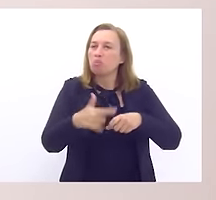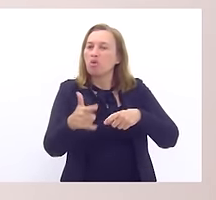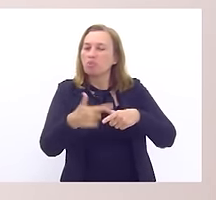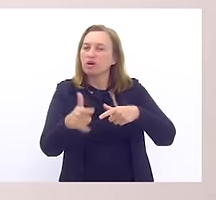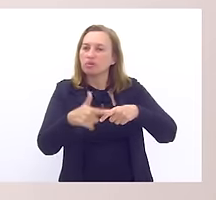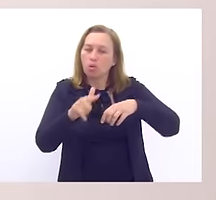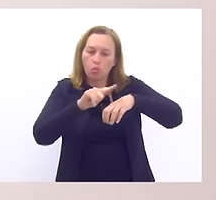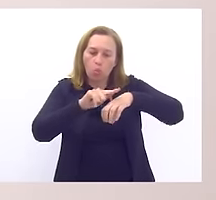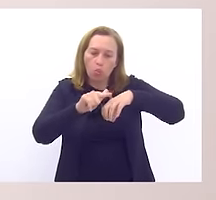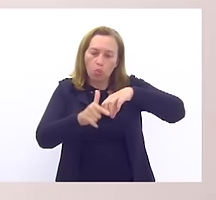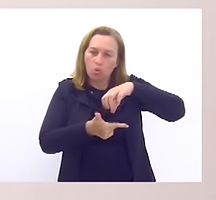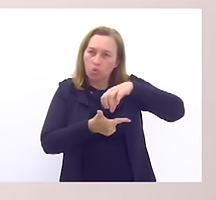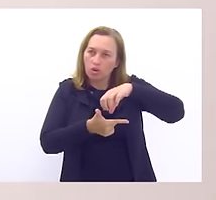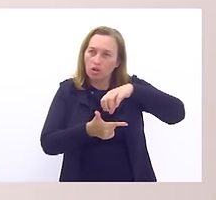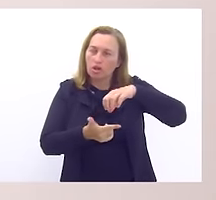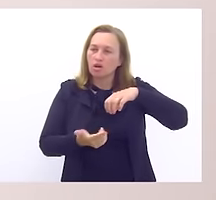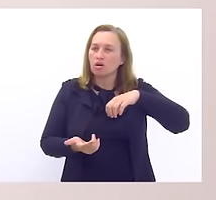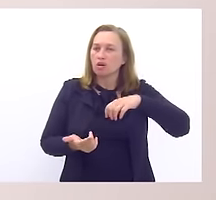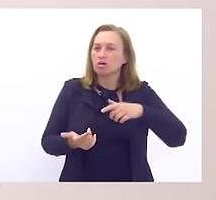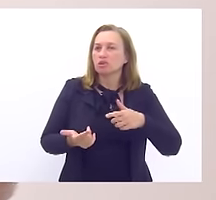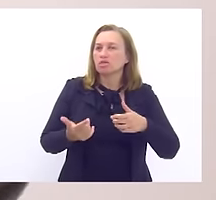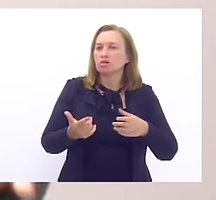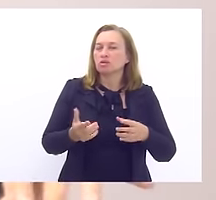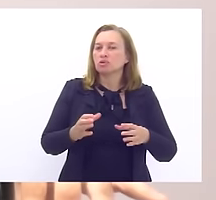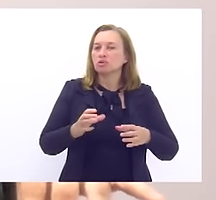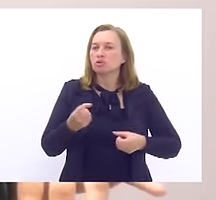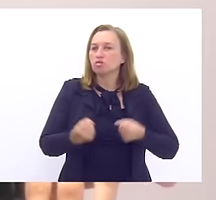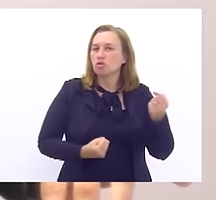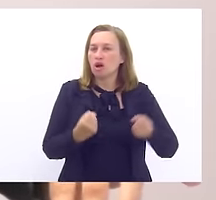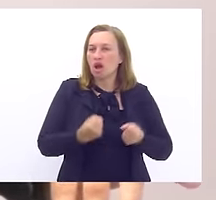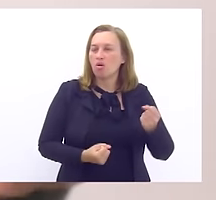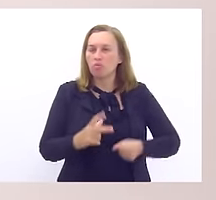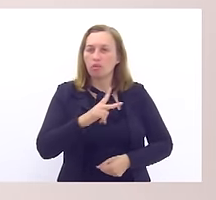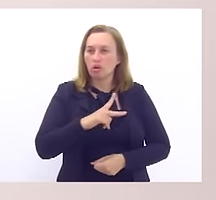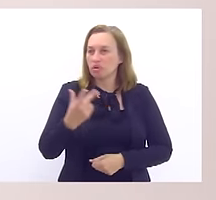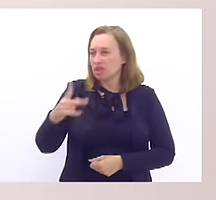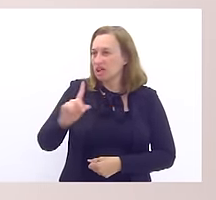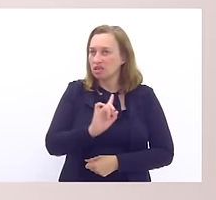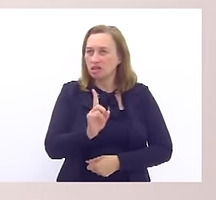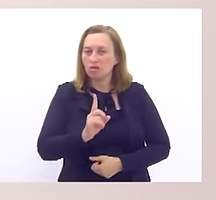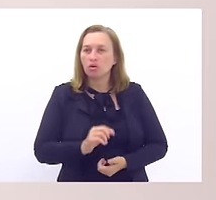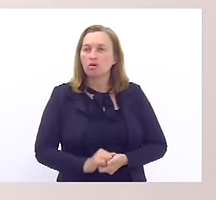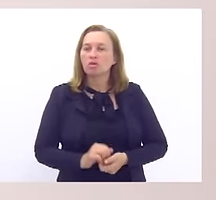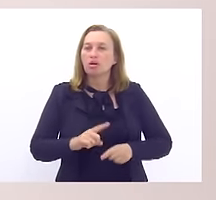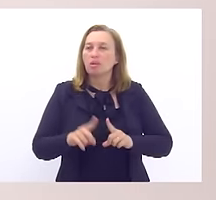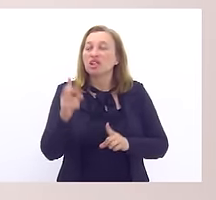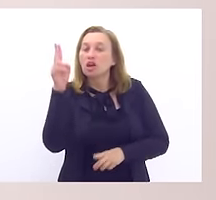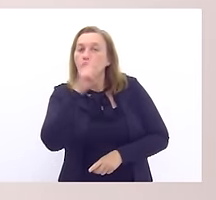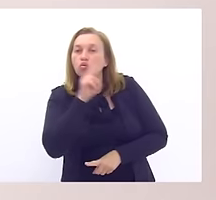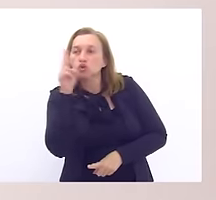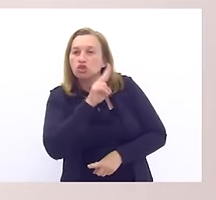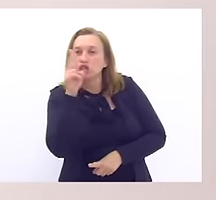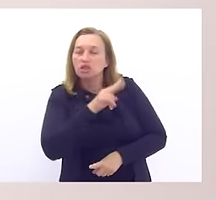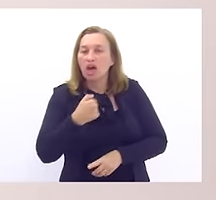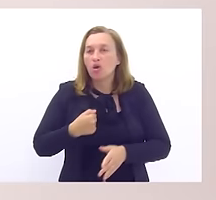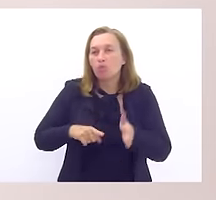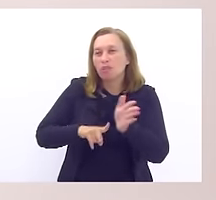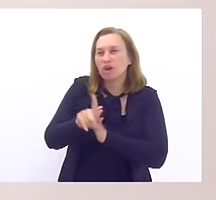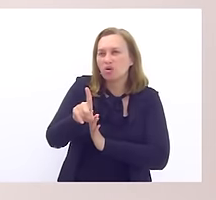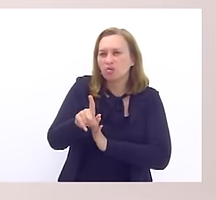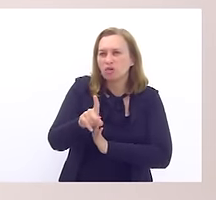num paciente um carro da firma o carro próprio que nem era dele mas numa emergência aí eu pergunto